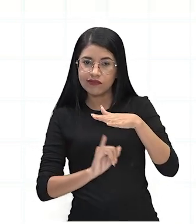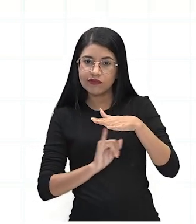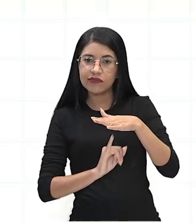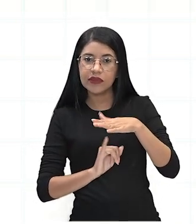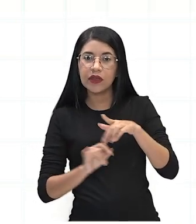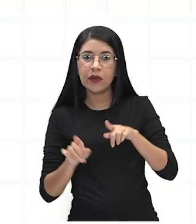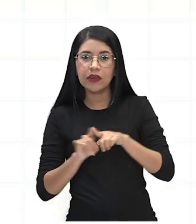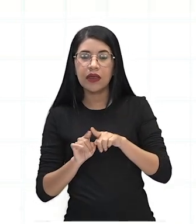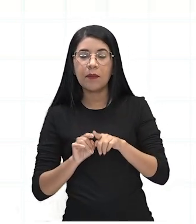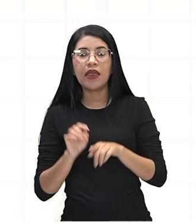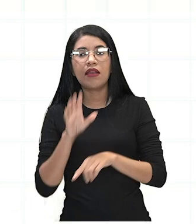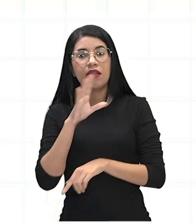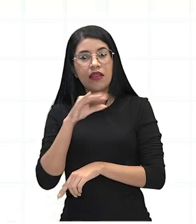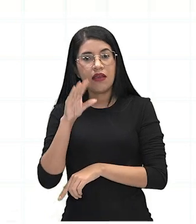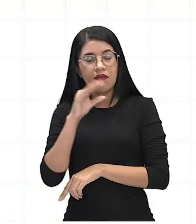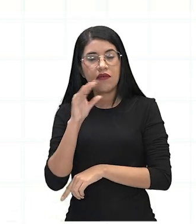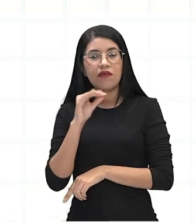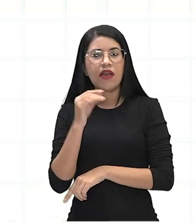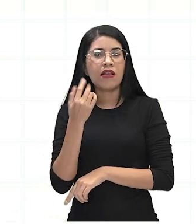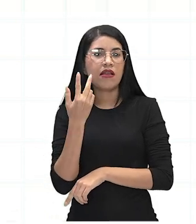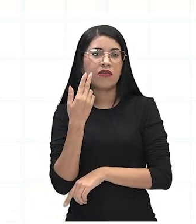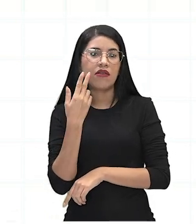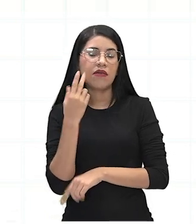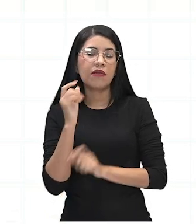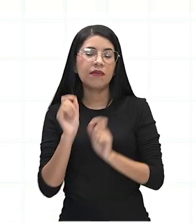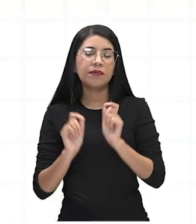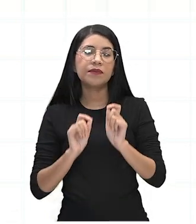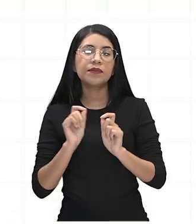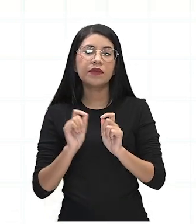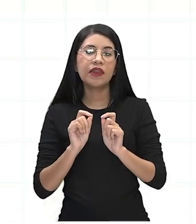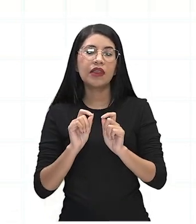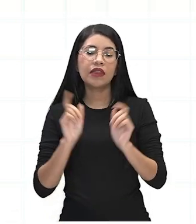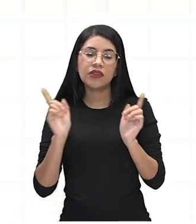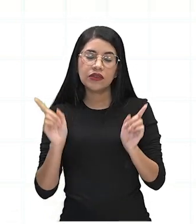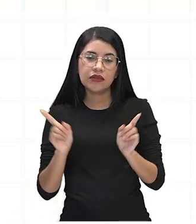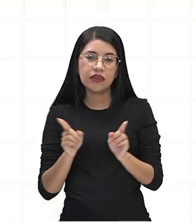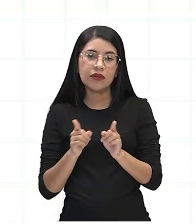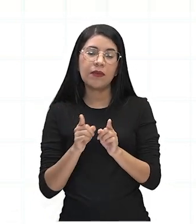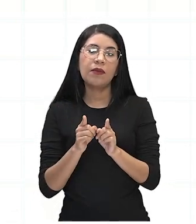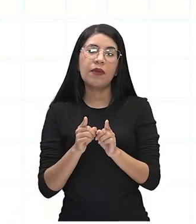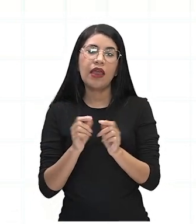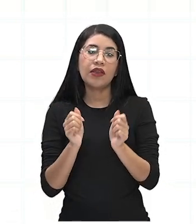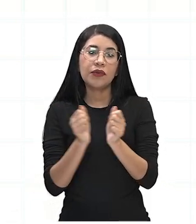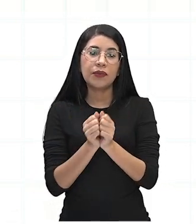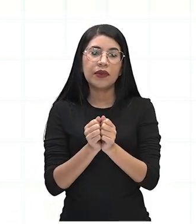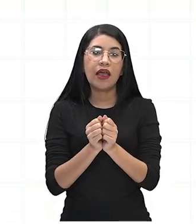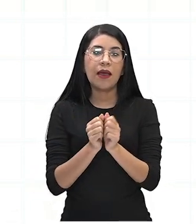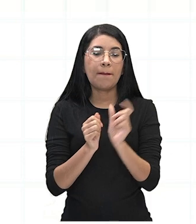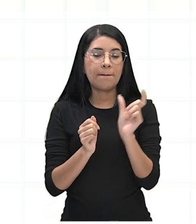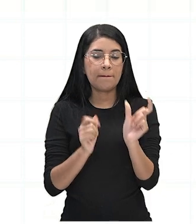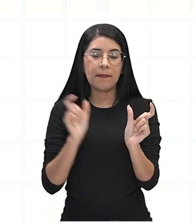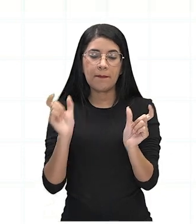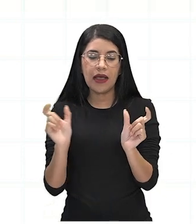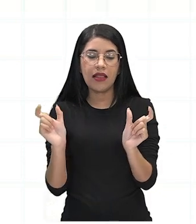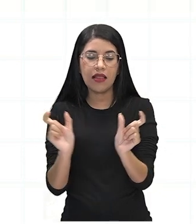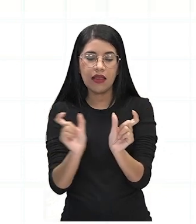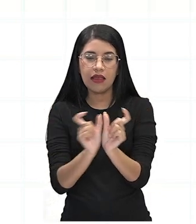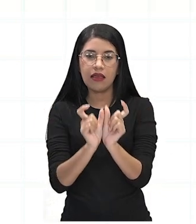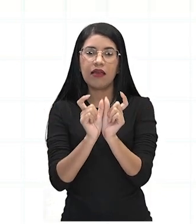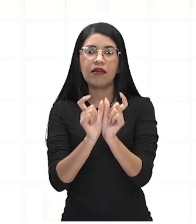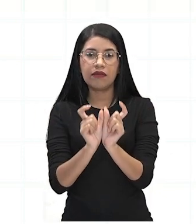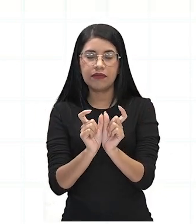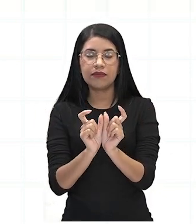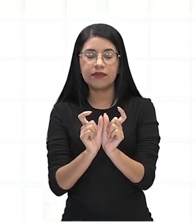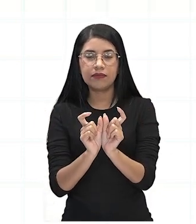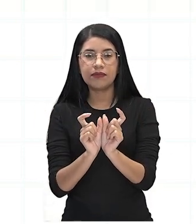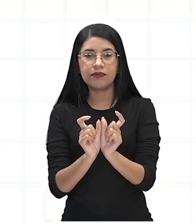Quanto na fala, é muito comum reduzir e juntar essa palavra aqui. Você vai reduzir ela em uma